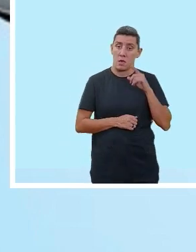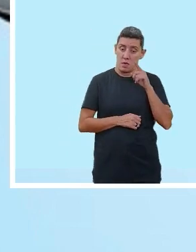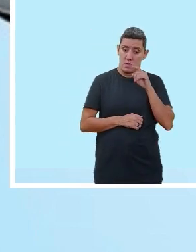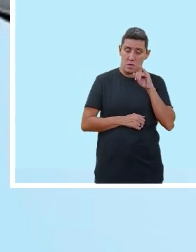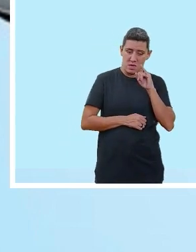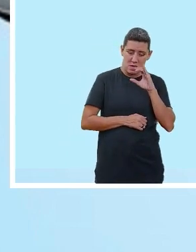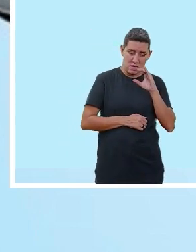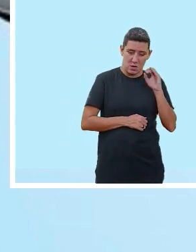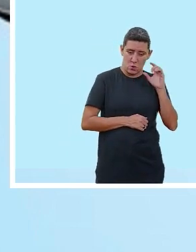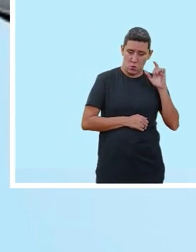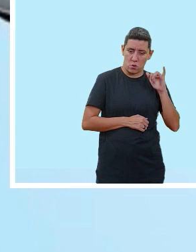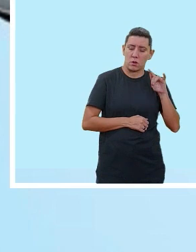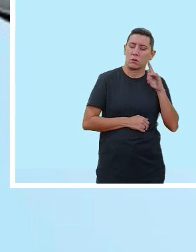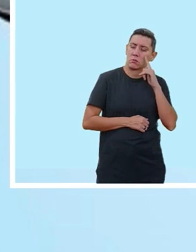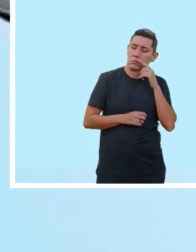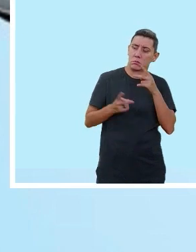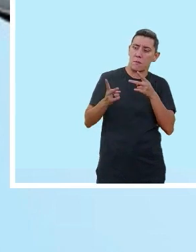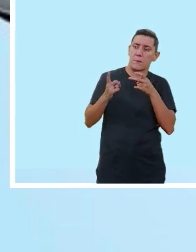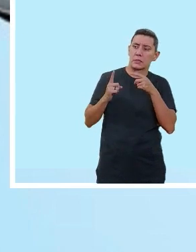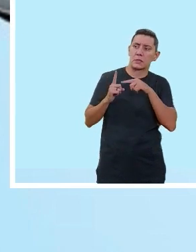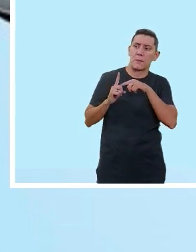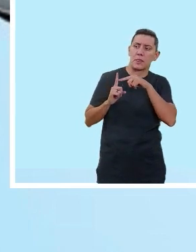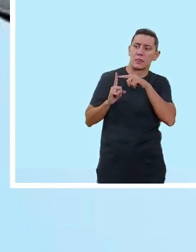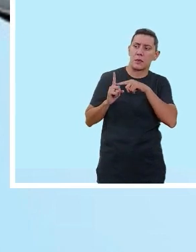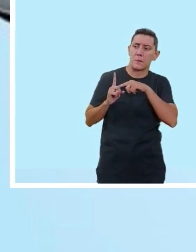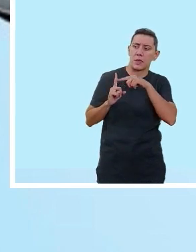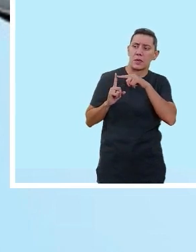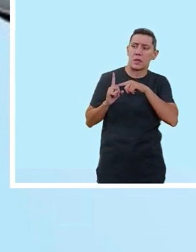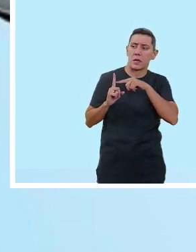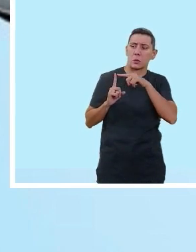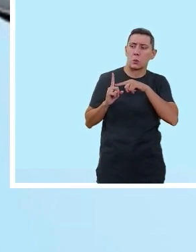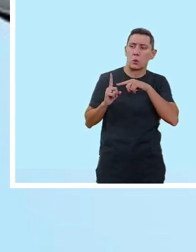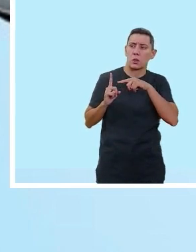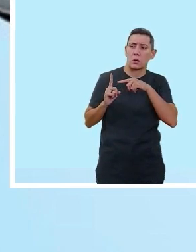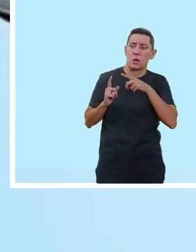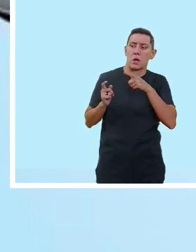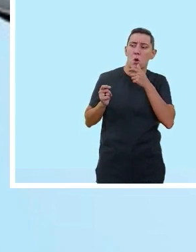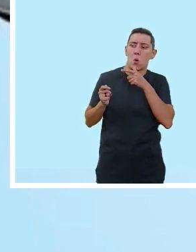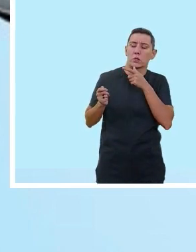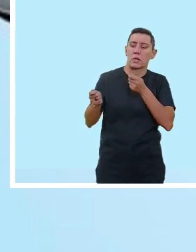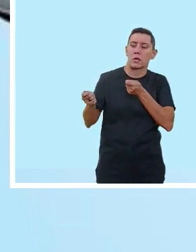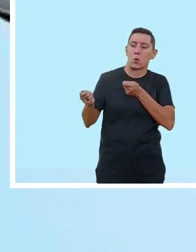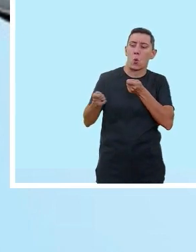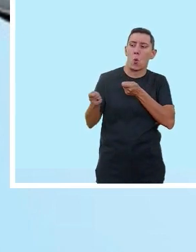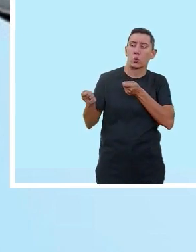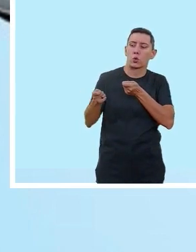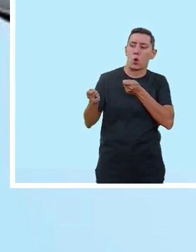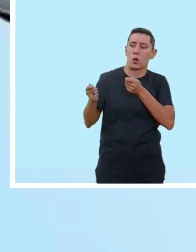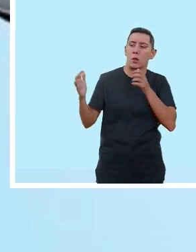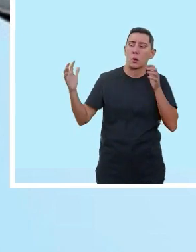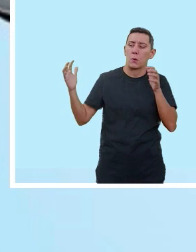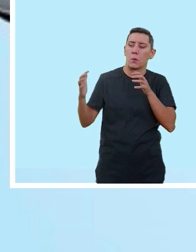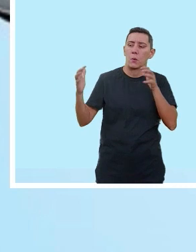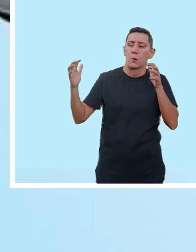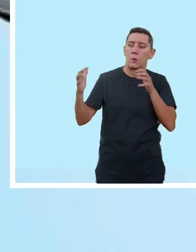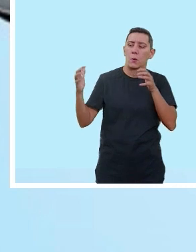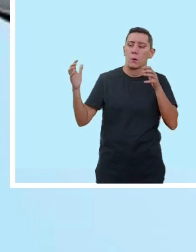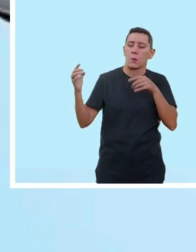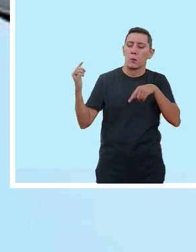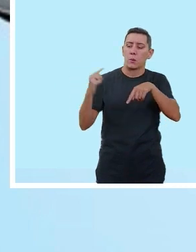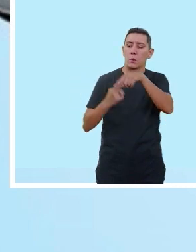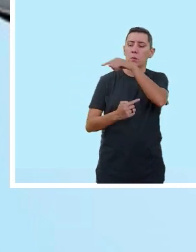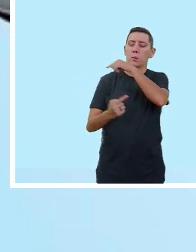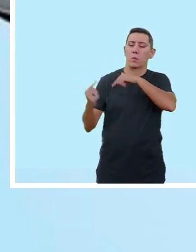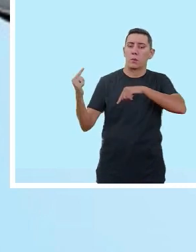do ambiente, né? Ele é retroalimentado para o sistema de ar-condicionado e ele controla o fluxo de ar que está entrando dentro do ambiente. Com isso,